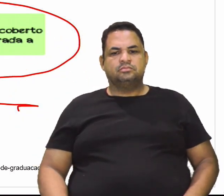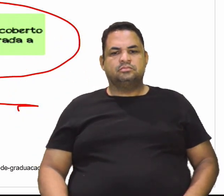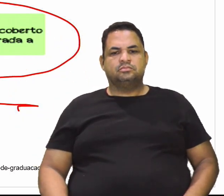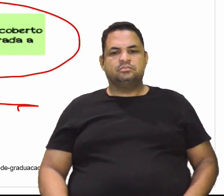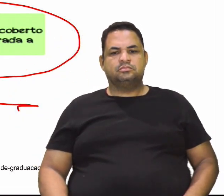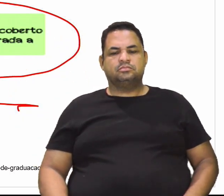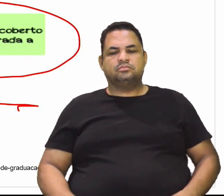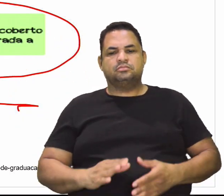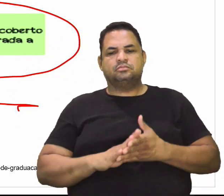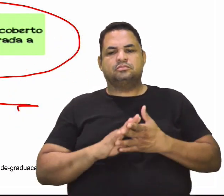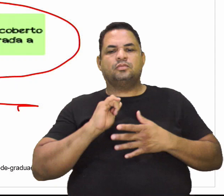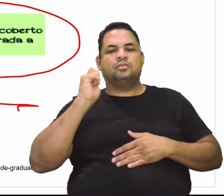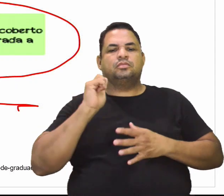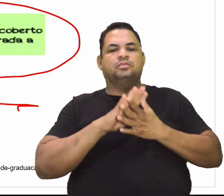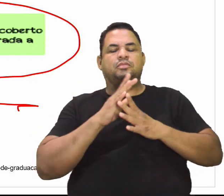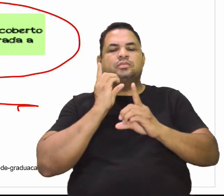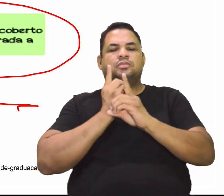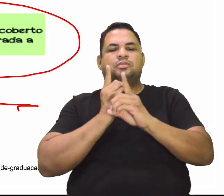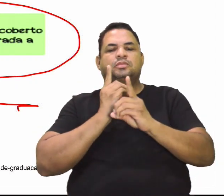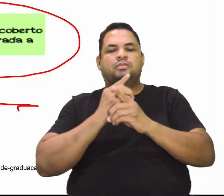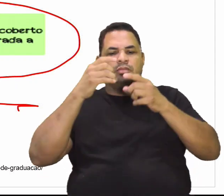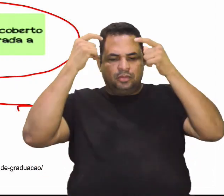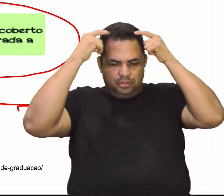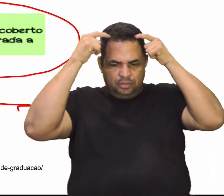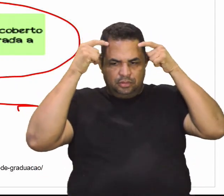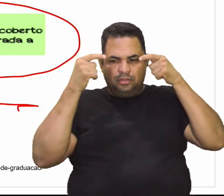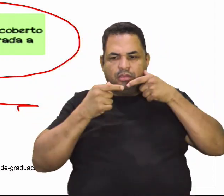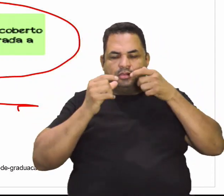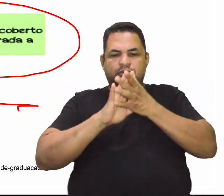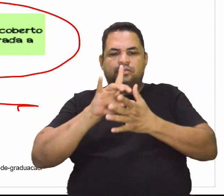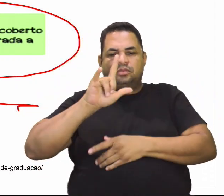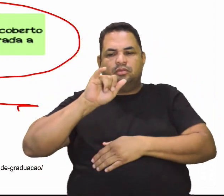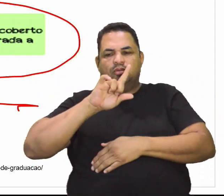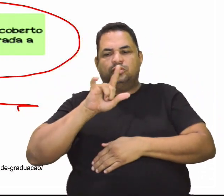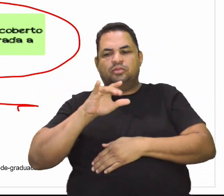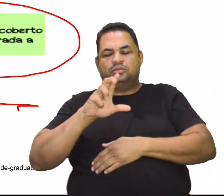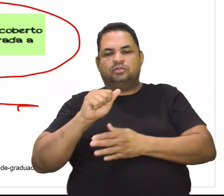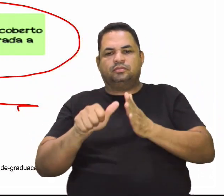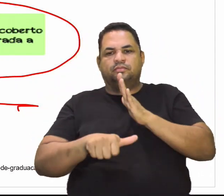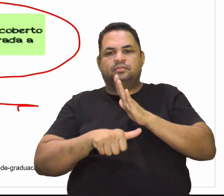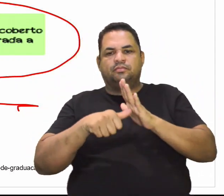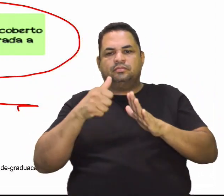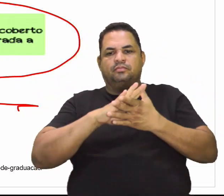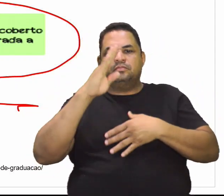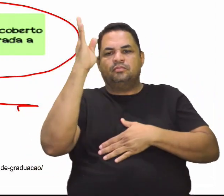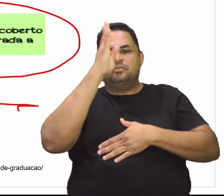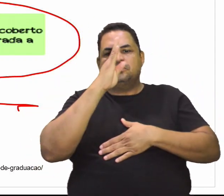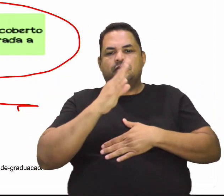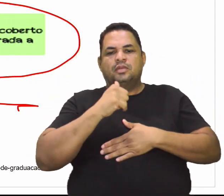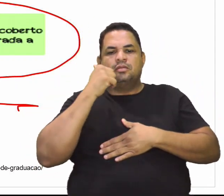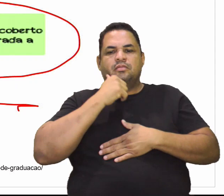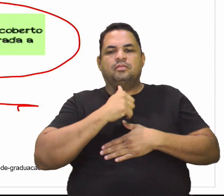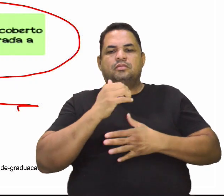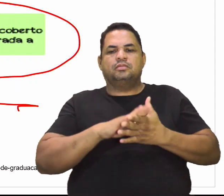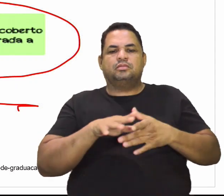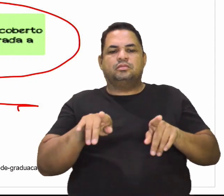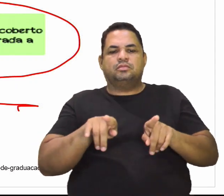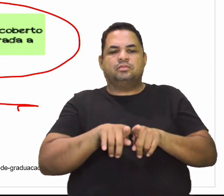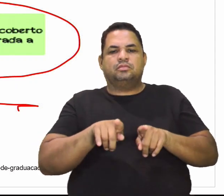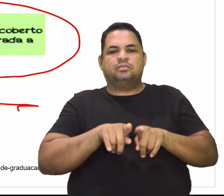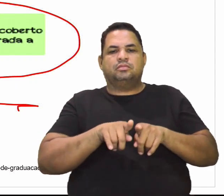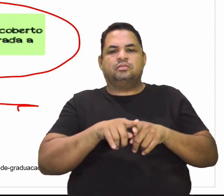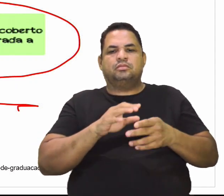Gerais. Foi o local que foi descoberto o crânio de Luzia, considerado a primeira brasileira. E nós temos aí também